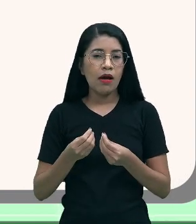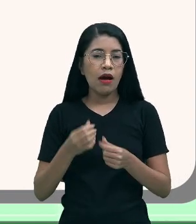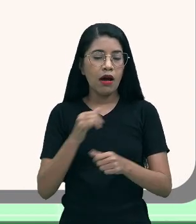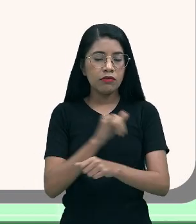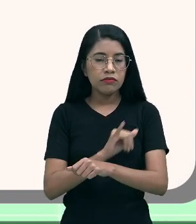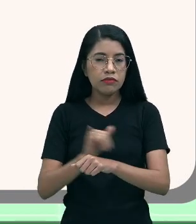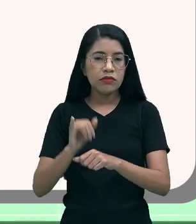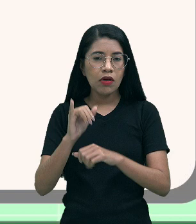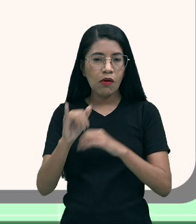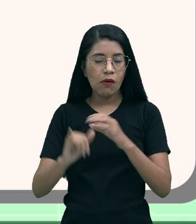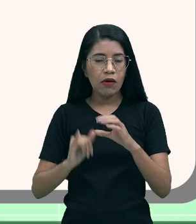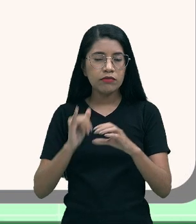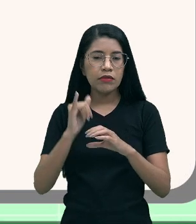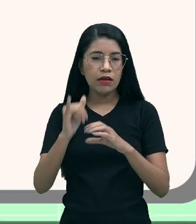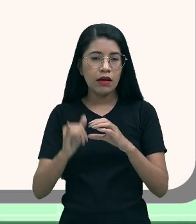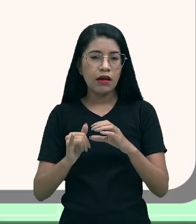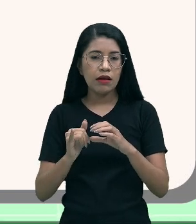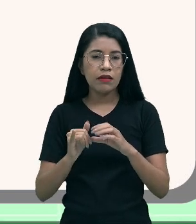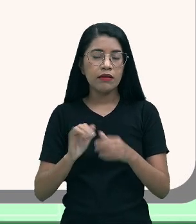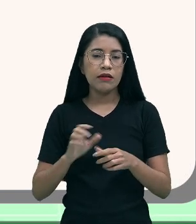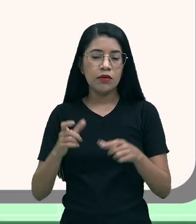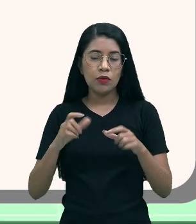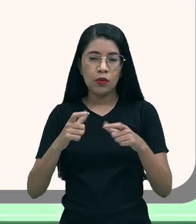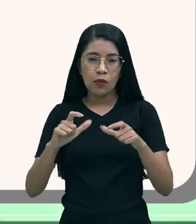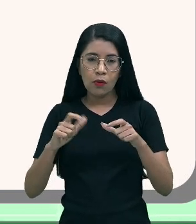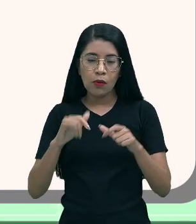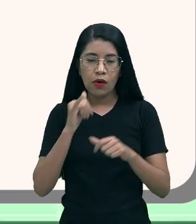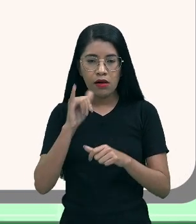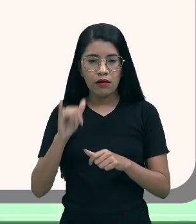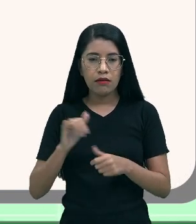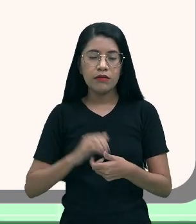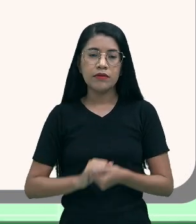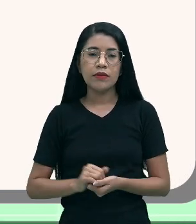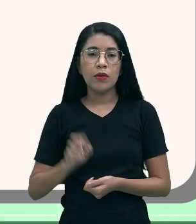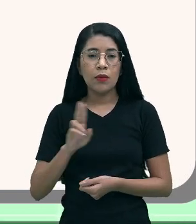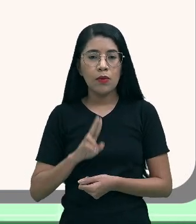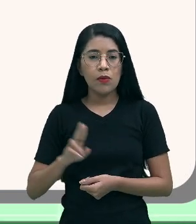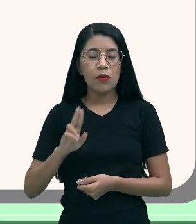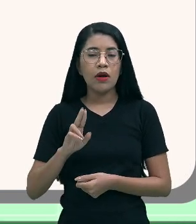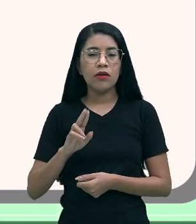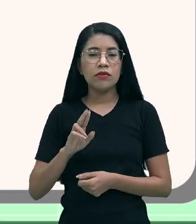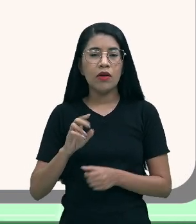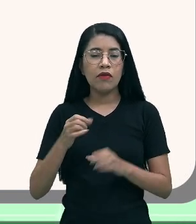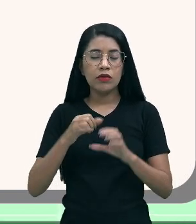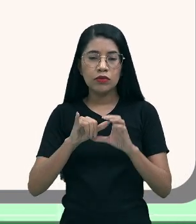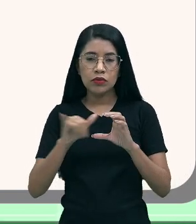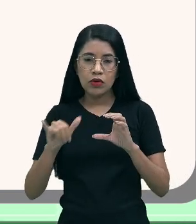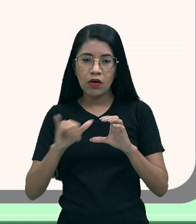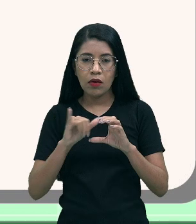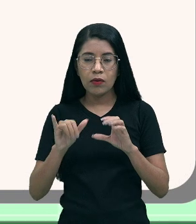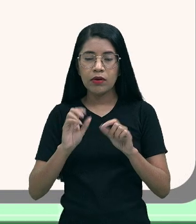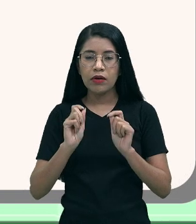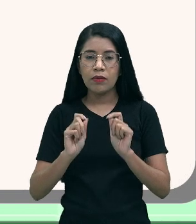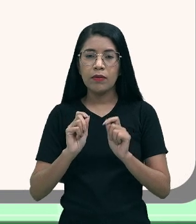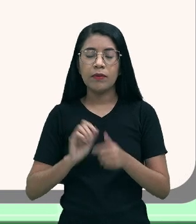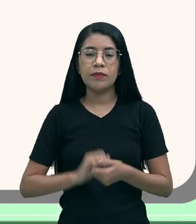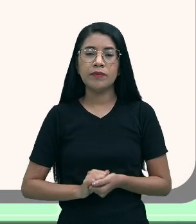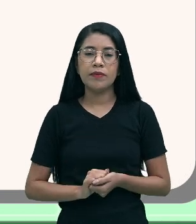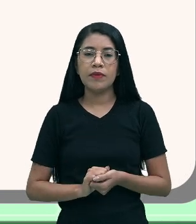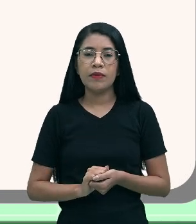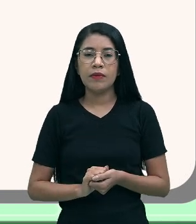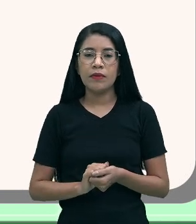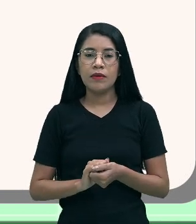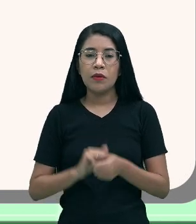passagem da corrente elétrica em circuitos elétricos por meio do efeito Joule. Esse efeito Joule, pessoal, é um efeito